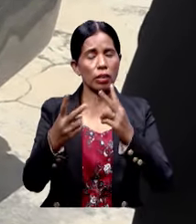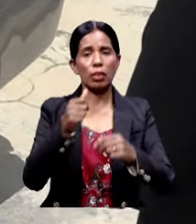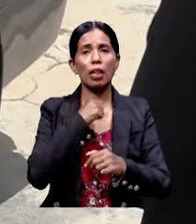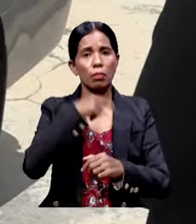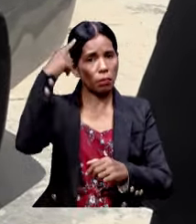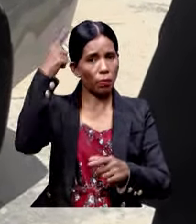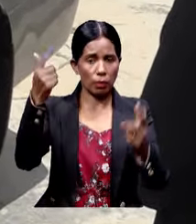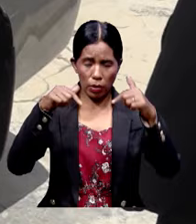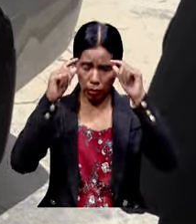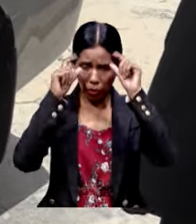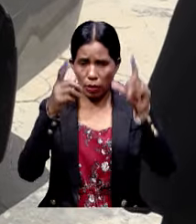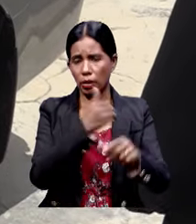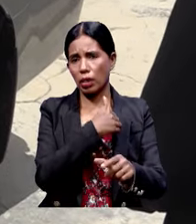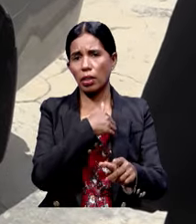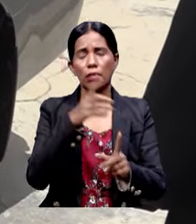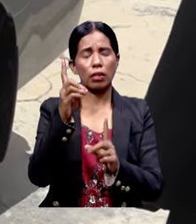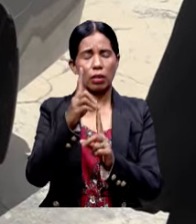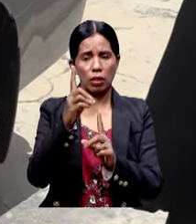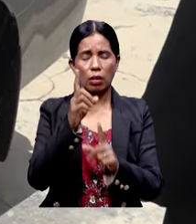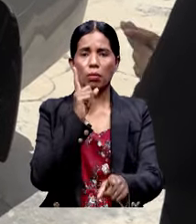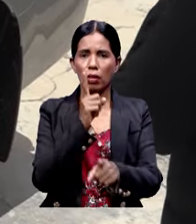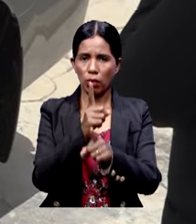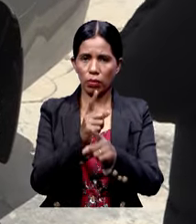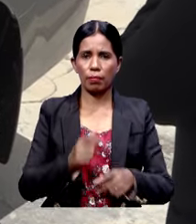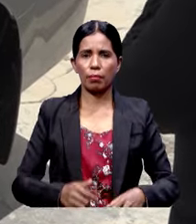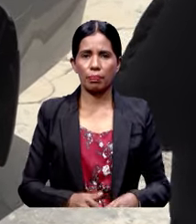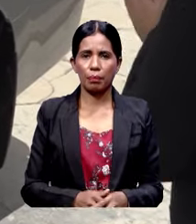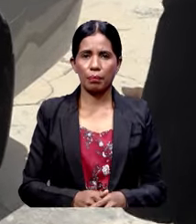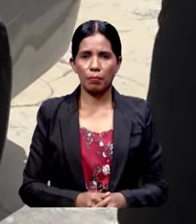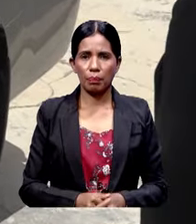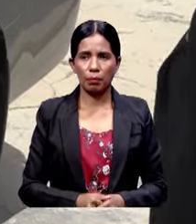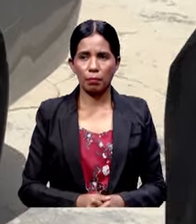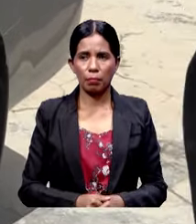Timor-Leste, mas precisa ia data fixo. Jônico Vicente, Adair Tsimenez, GMN.